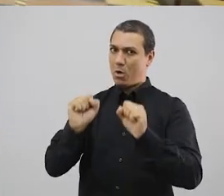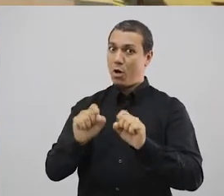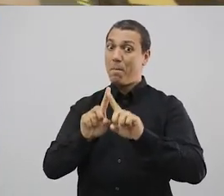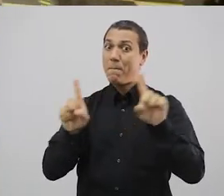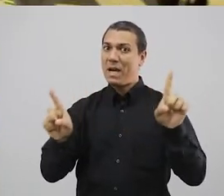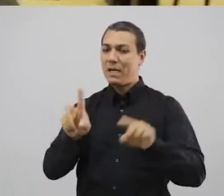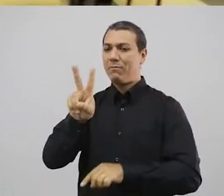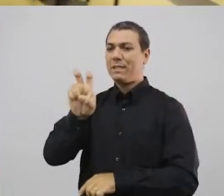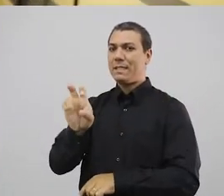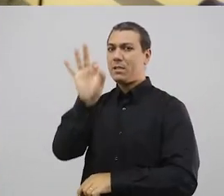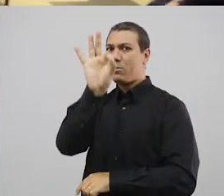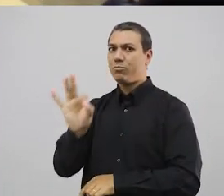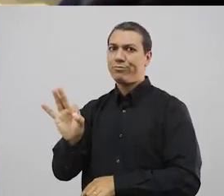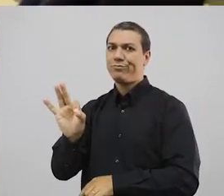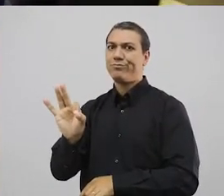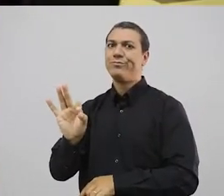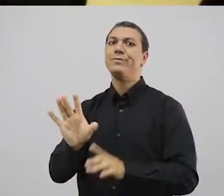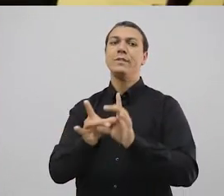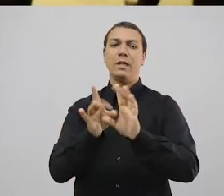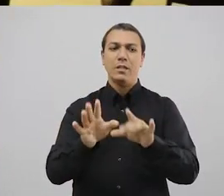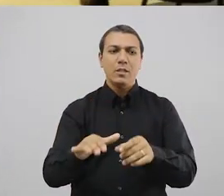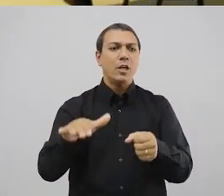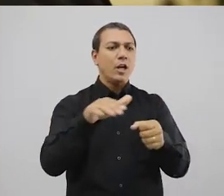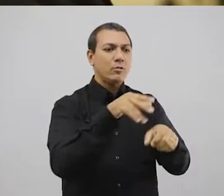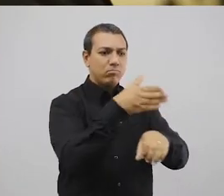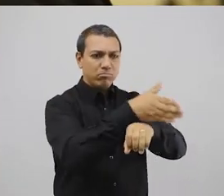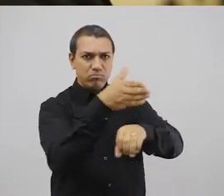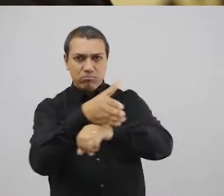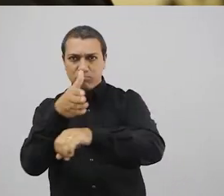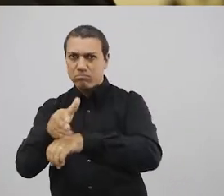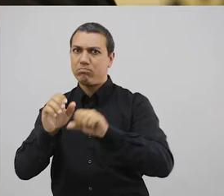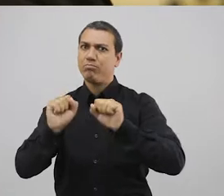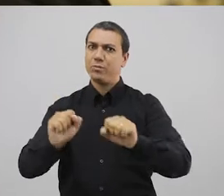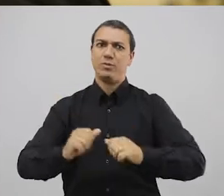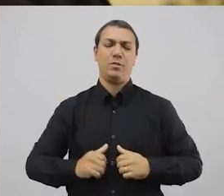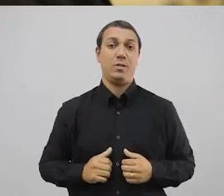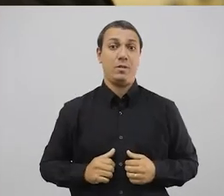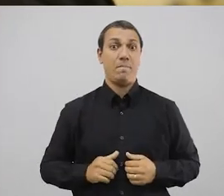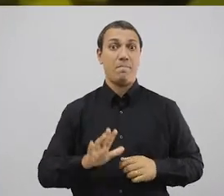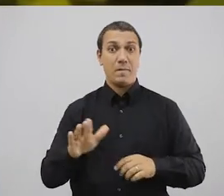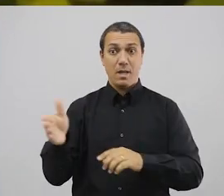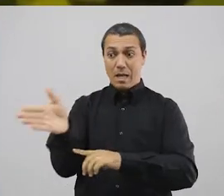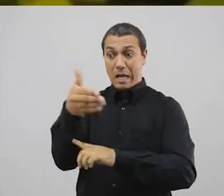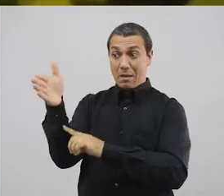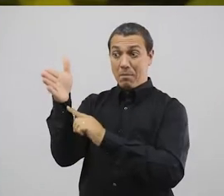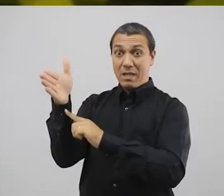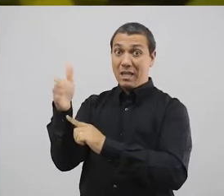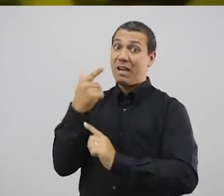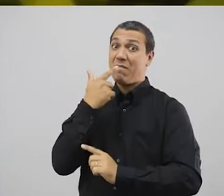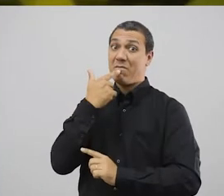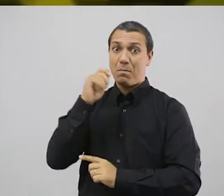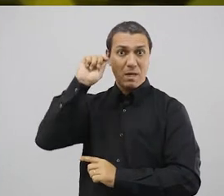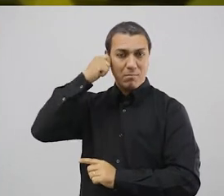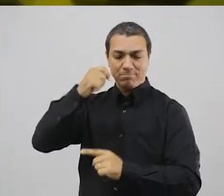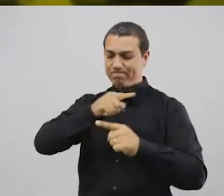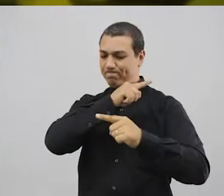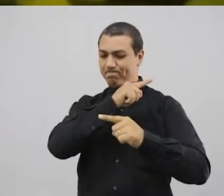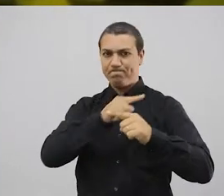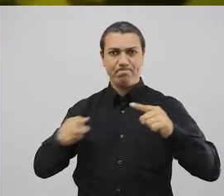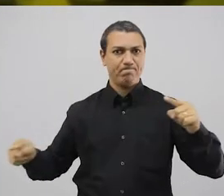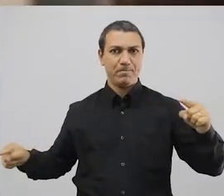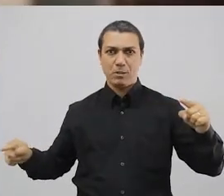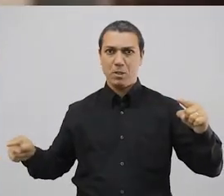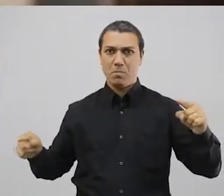mas só com até 25 porcento de ocupação dos locais onde ocorrem as celebrações nas bandeiras e vermelha e